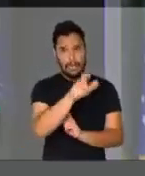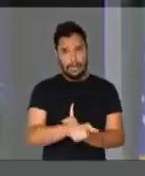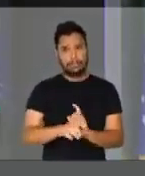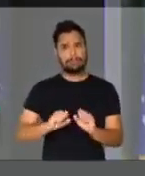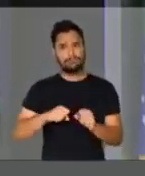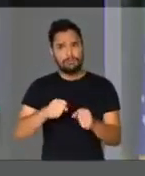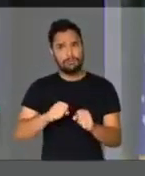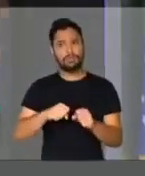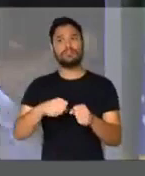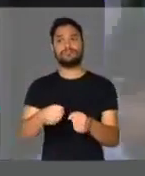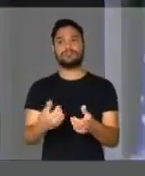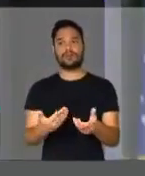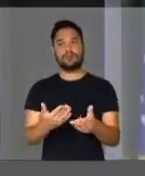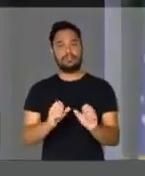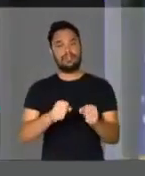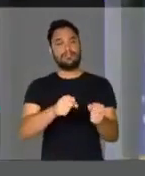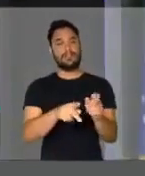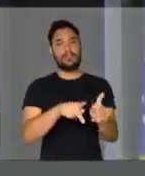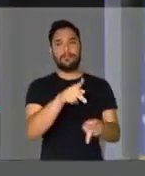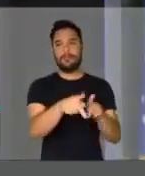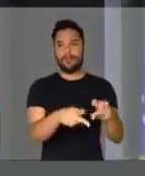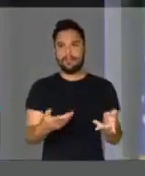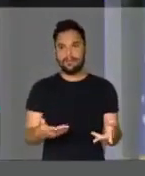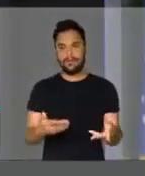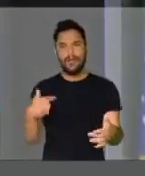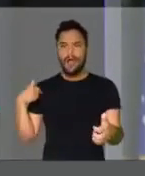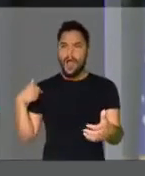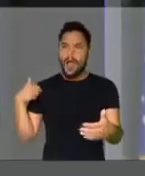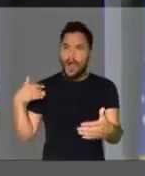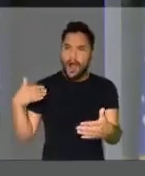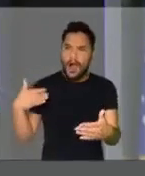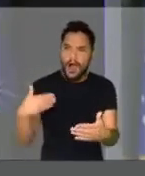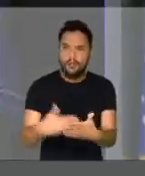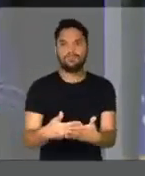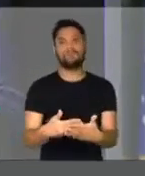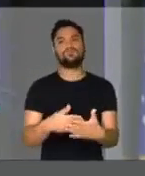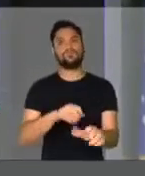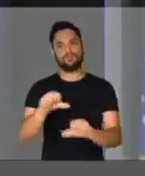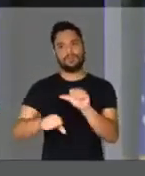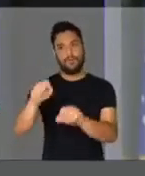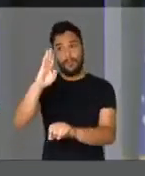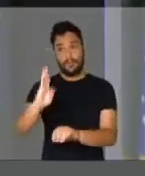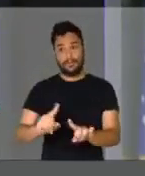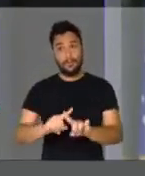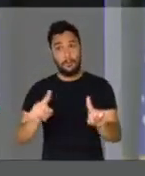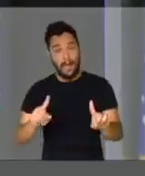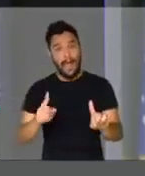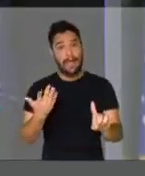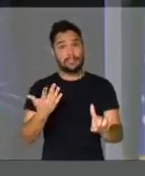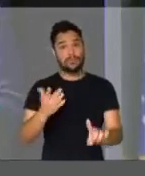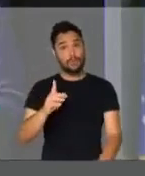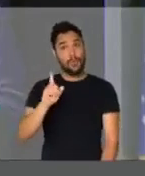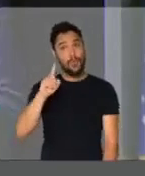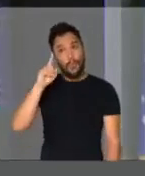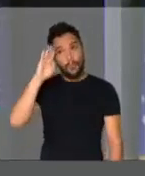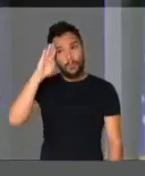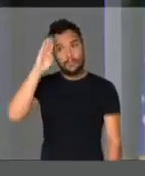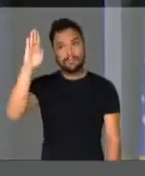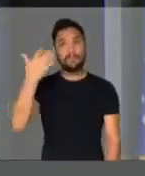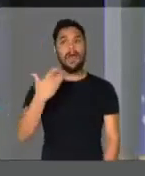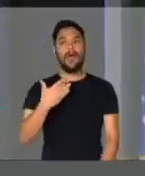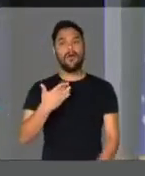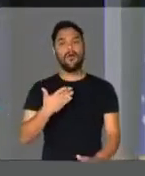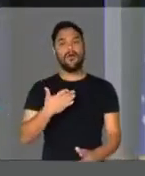vida. De lá para cá, muita coisa mudou em nosso país, mas não os ideais que se passam de pai para